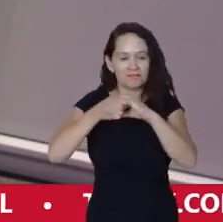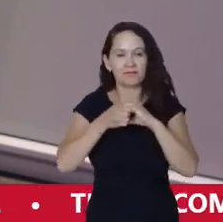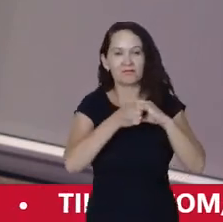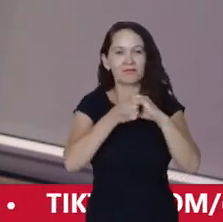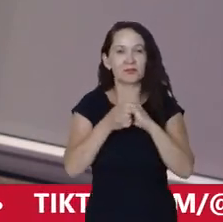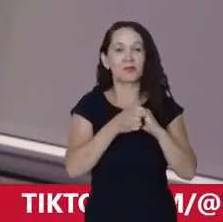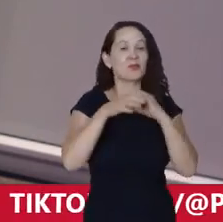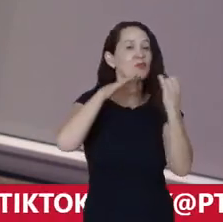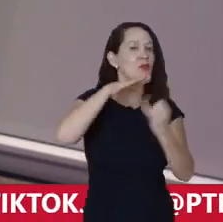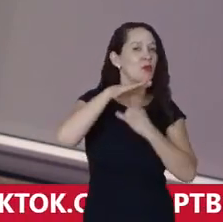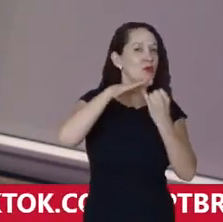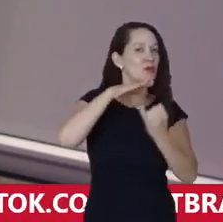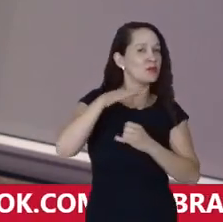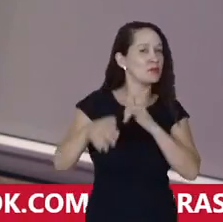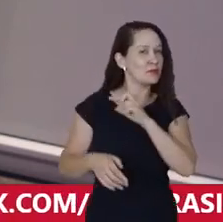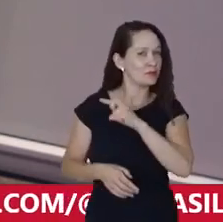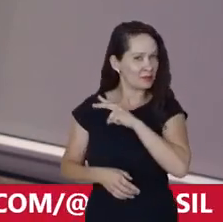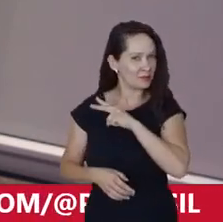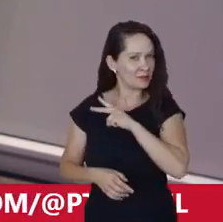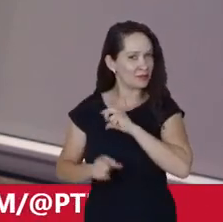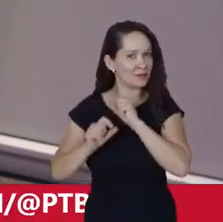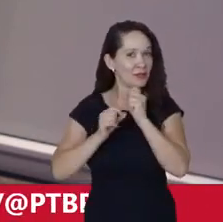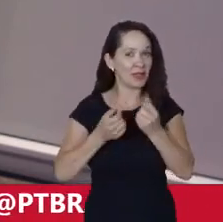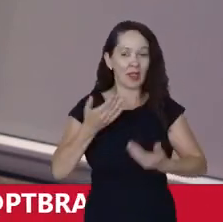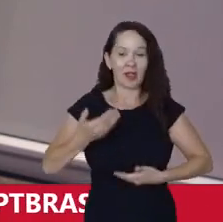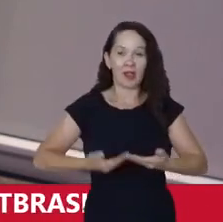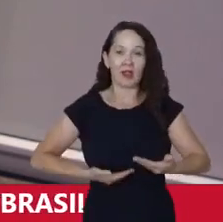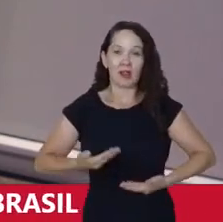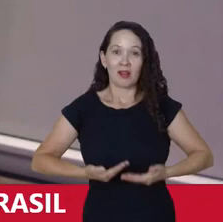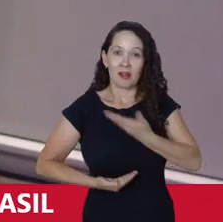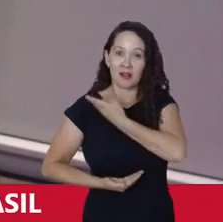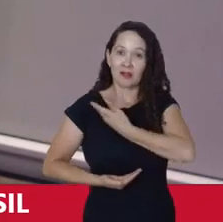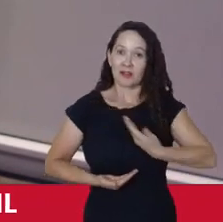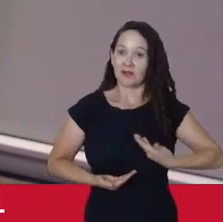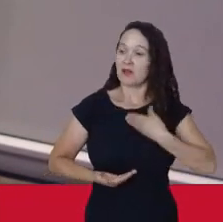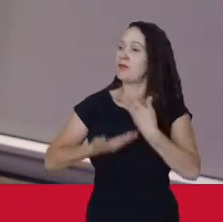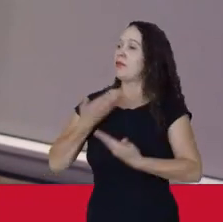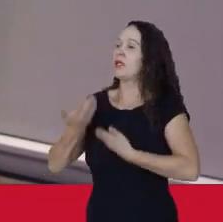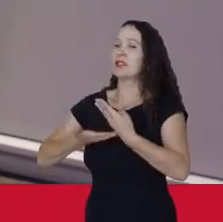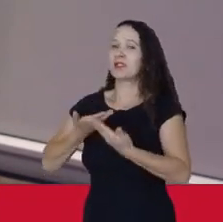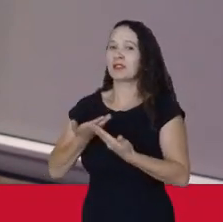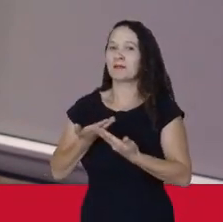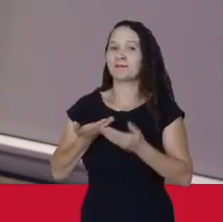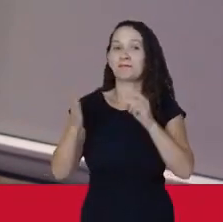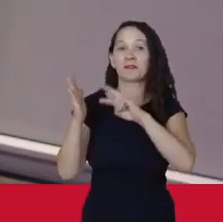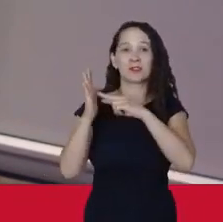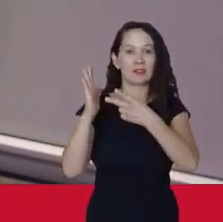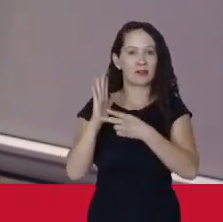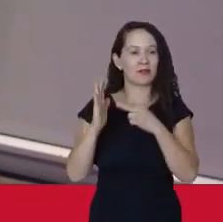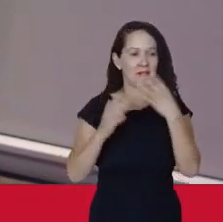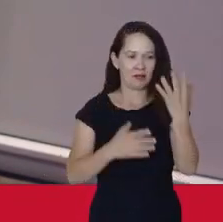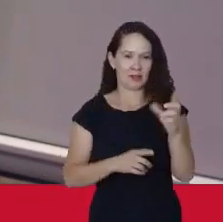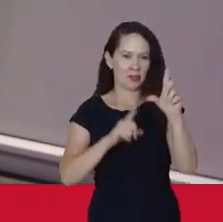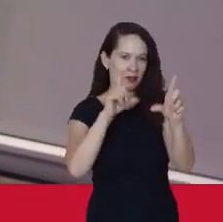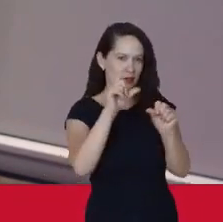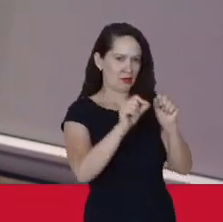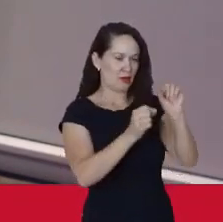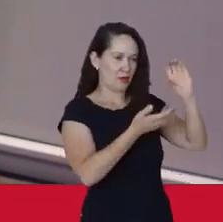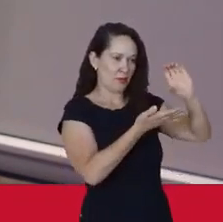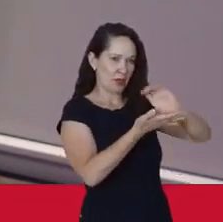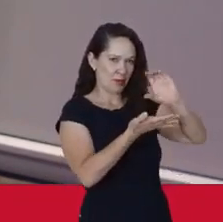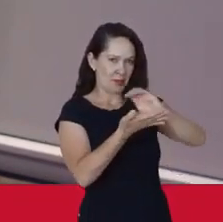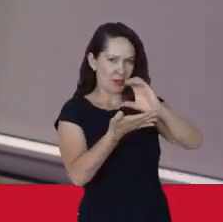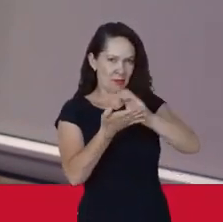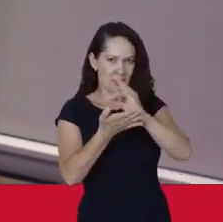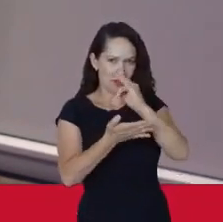com entidades privadas para fazer a prestação do serviço que é público. É como se você pudesse pegar o dinheiro do Fundeb